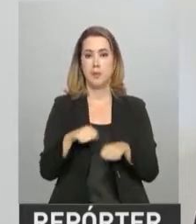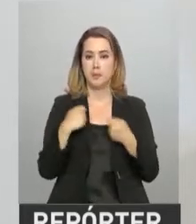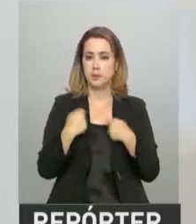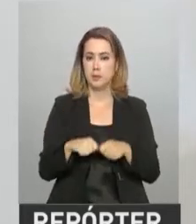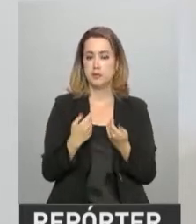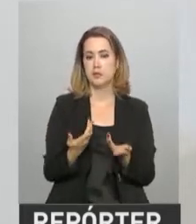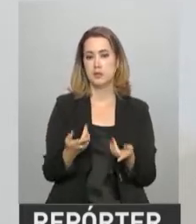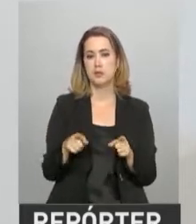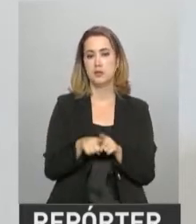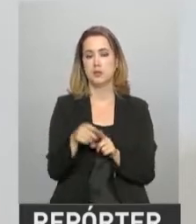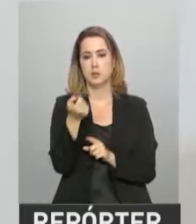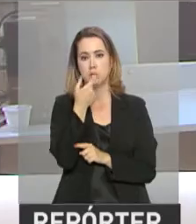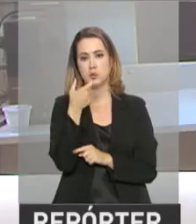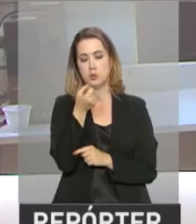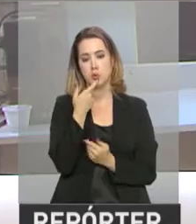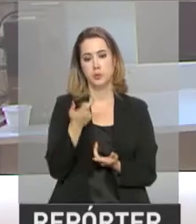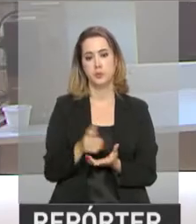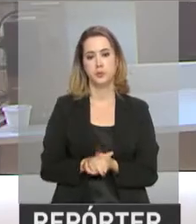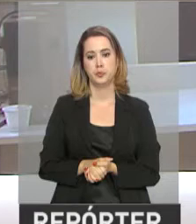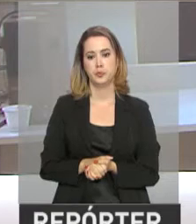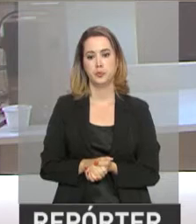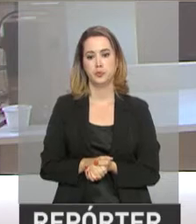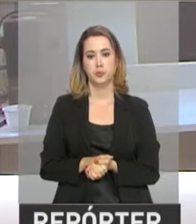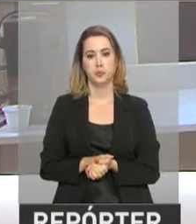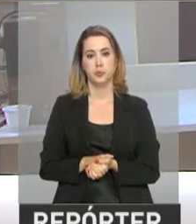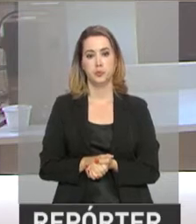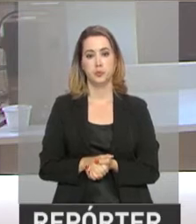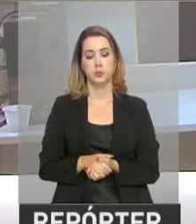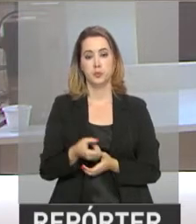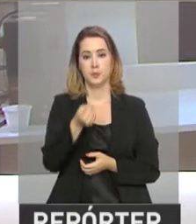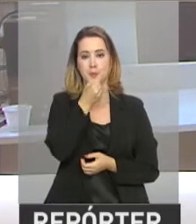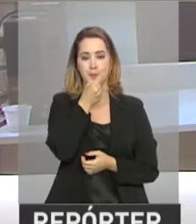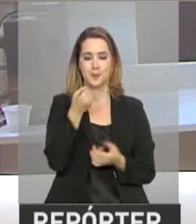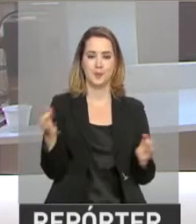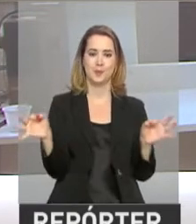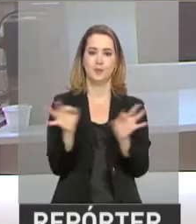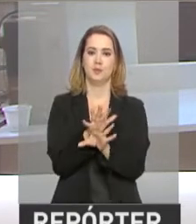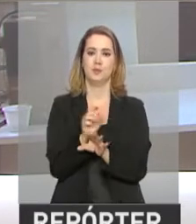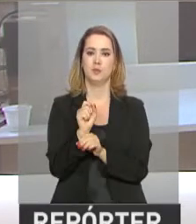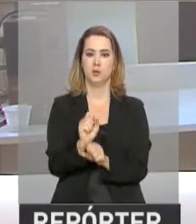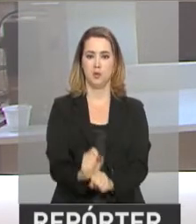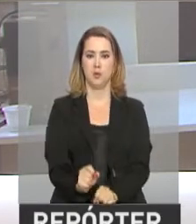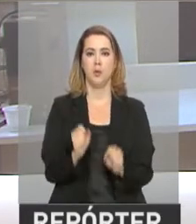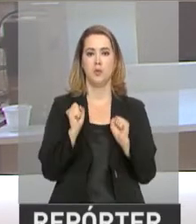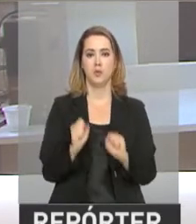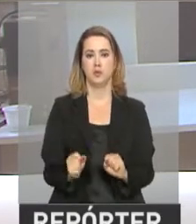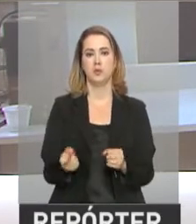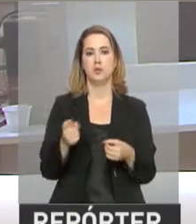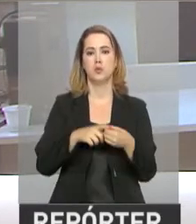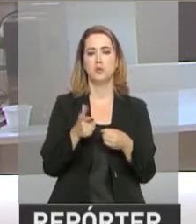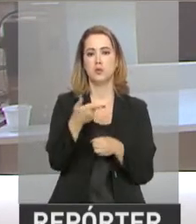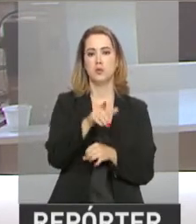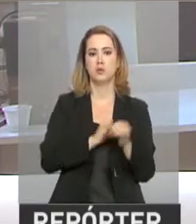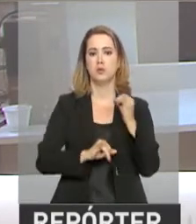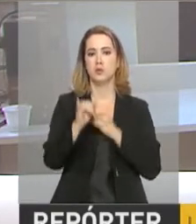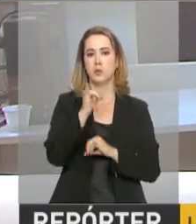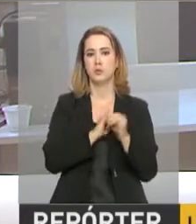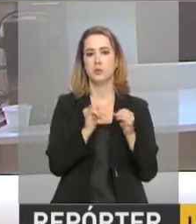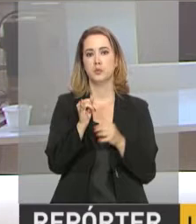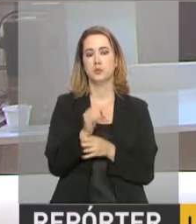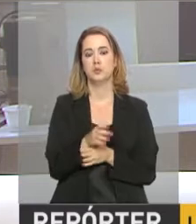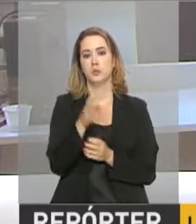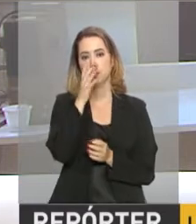estejam utilizando esses medicamentos. E o Repórter NBR termina aqui. Podemos voltar a qualquer momento com outras